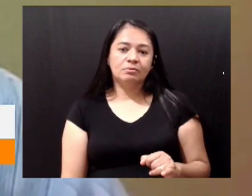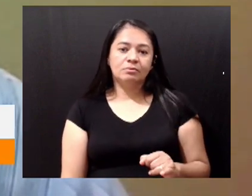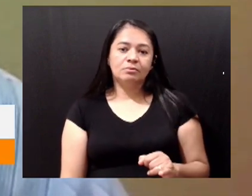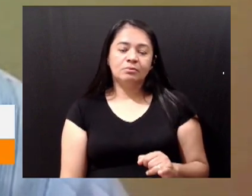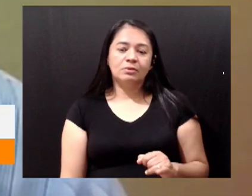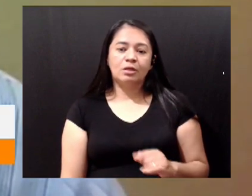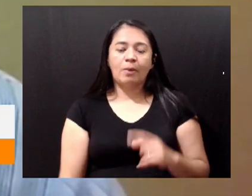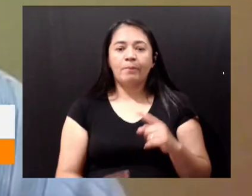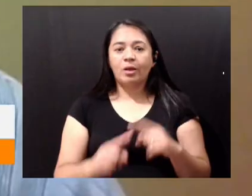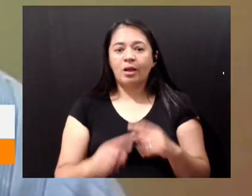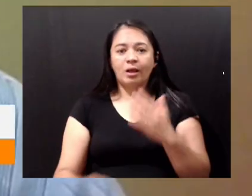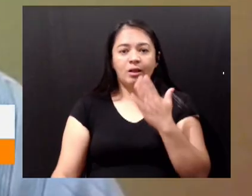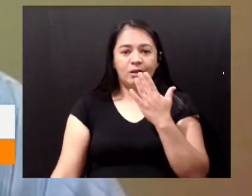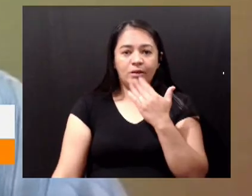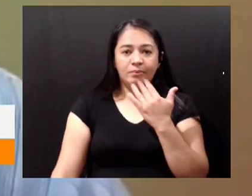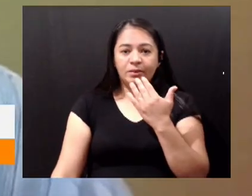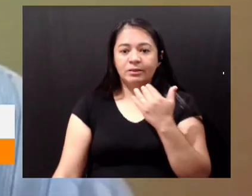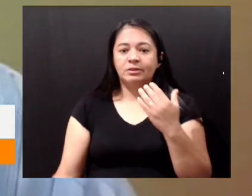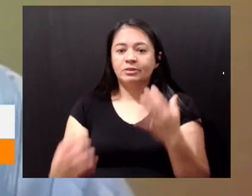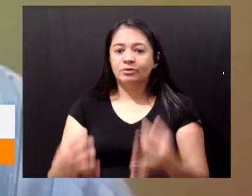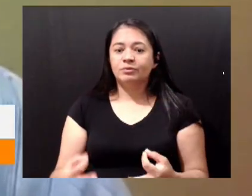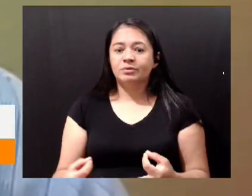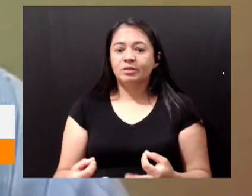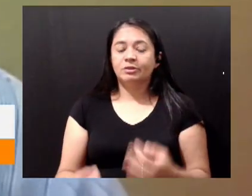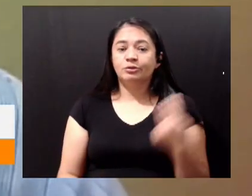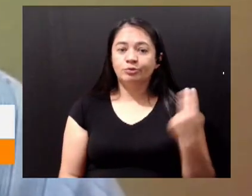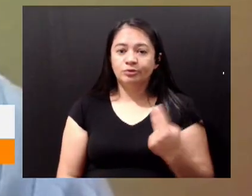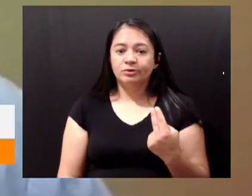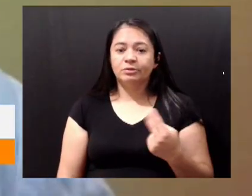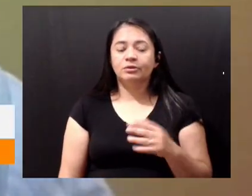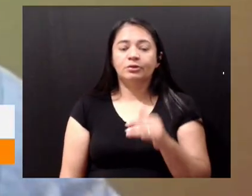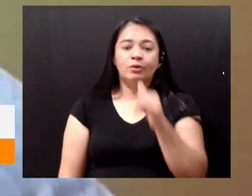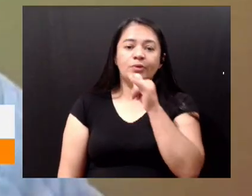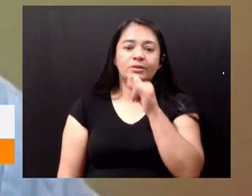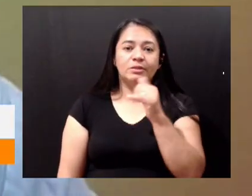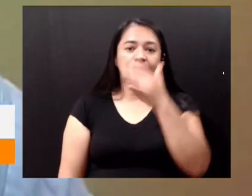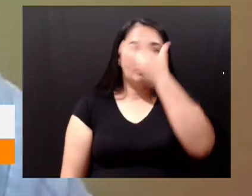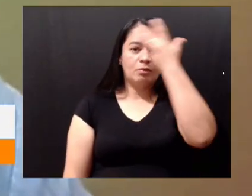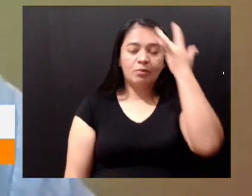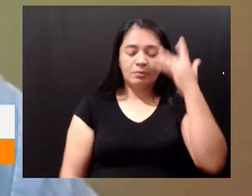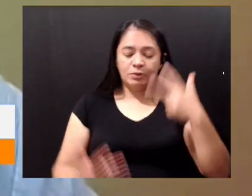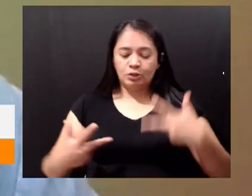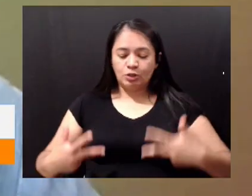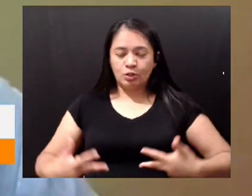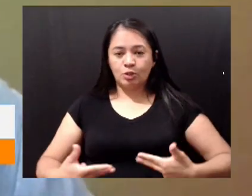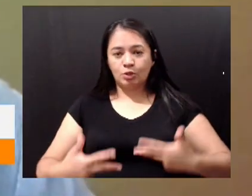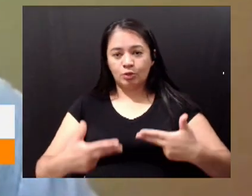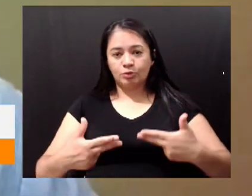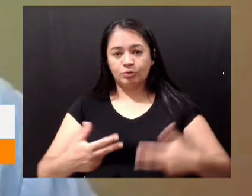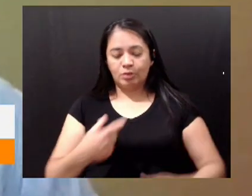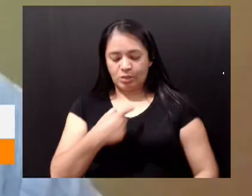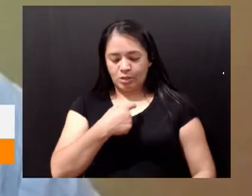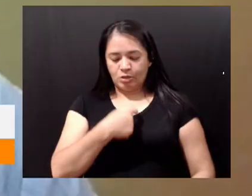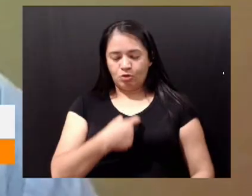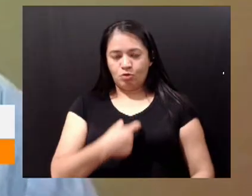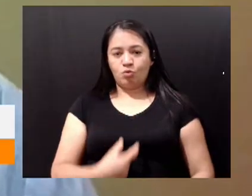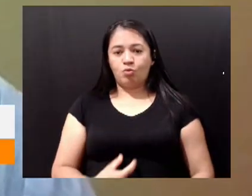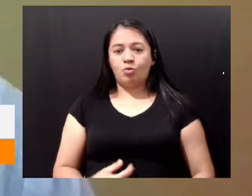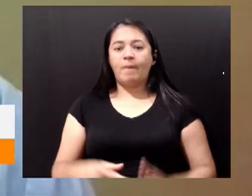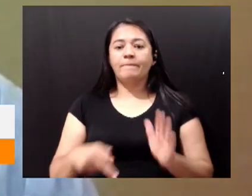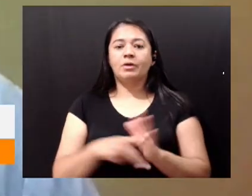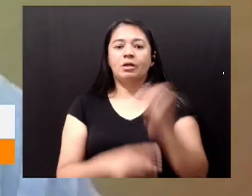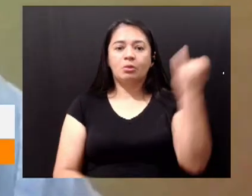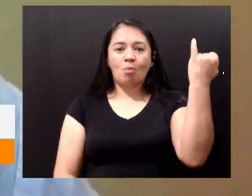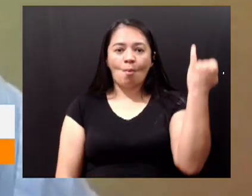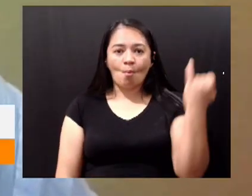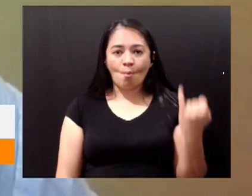alimentação adequada não é suficiente. Por exemplo, uma pessoa que fez uma cirurgia no estômago para emagrecimento, né? Ela precisa